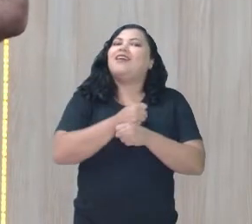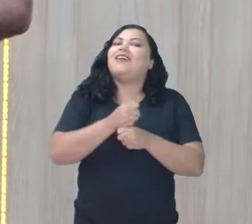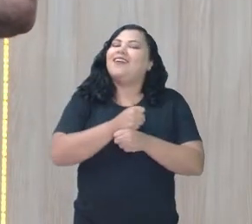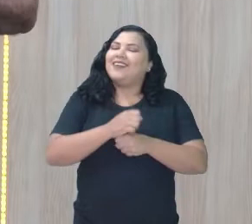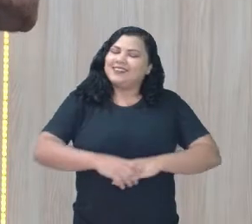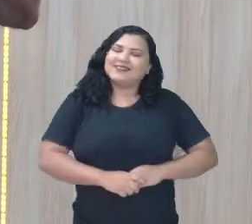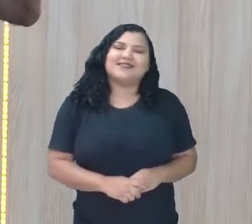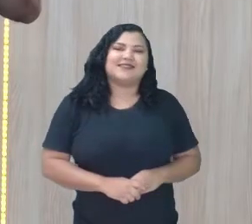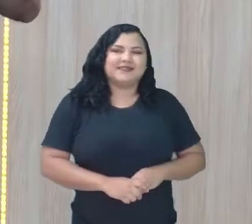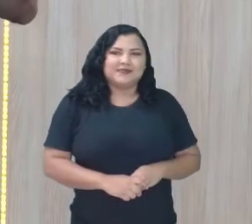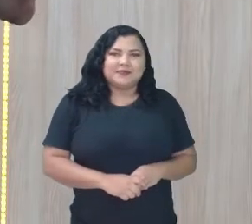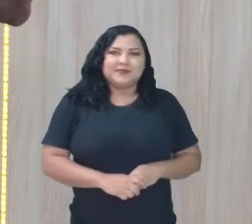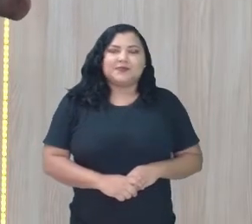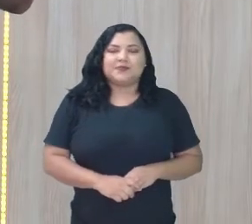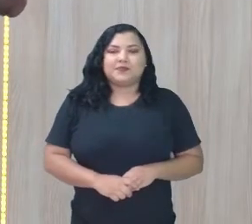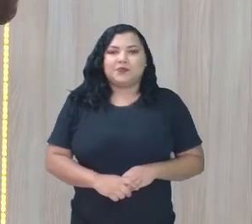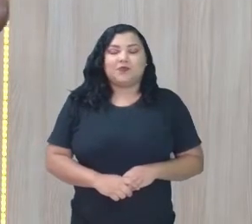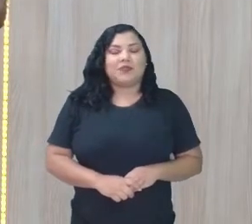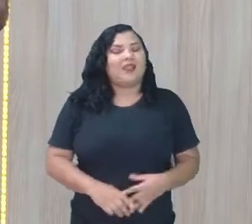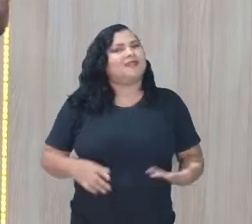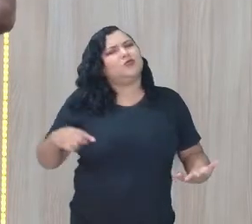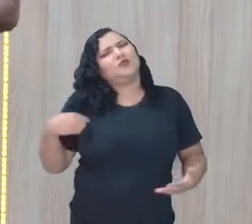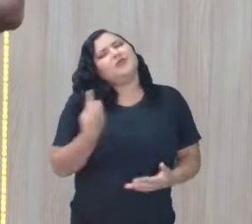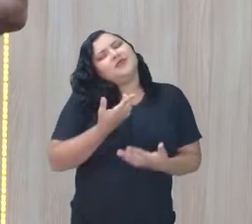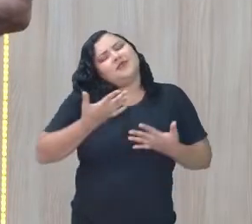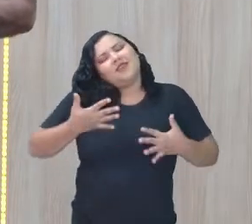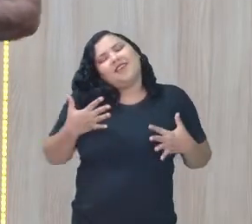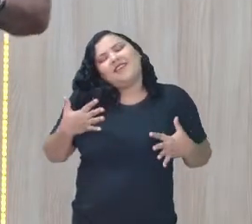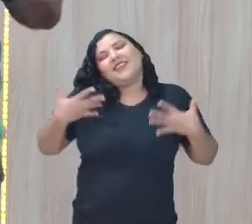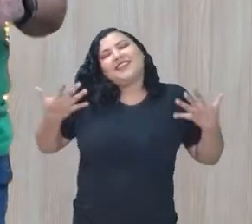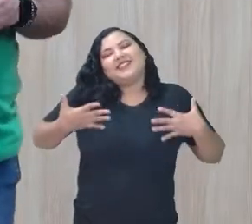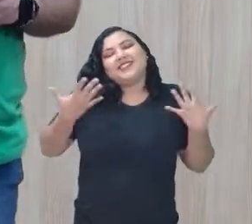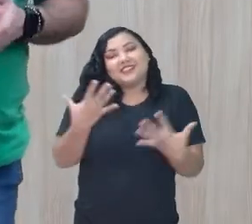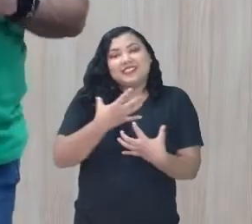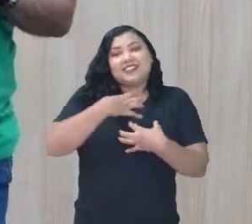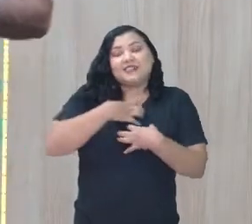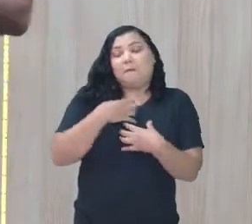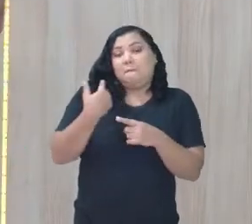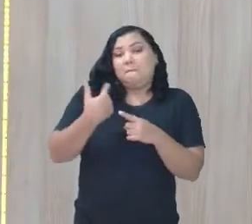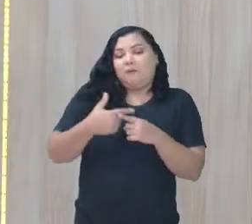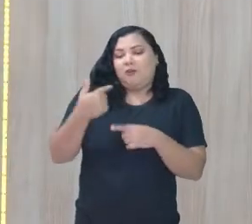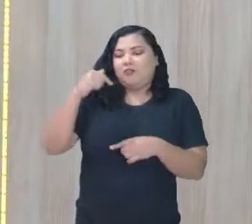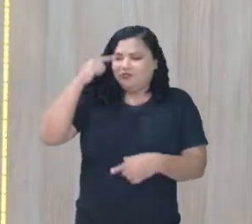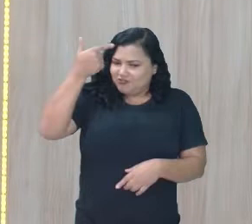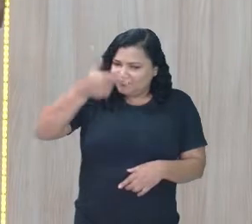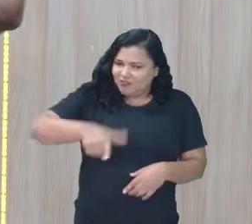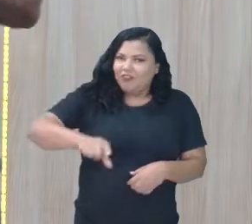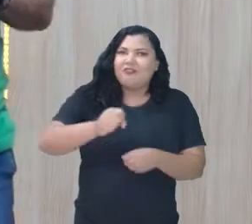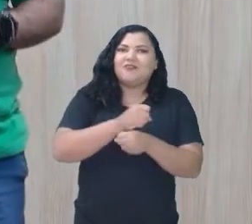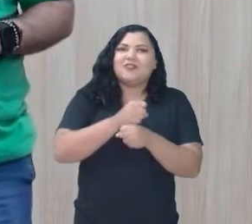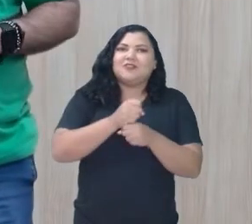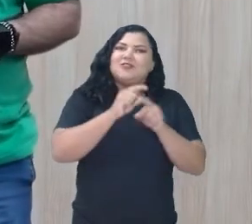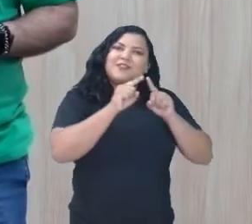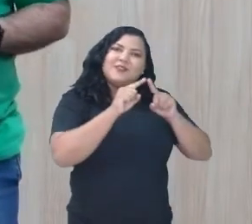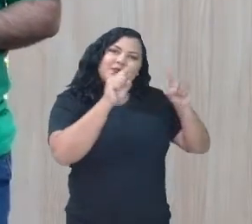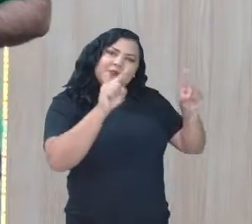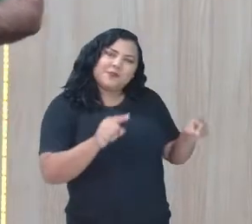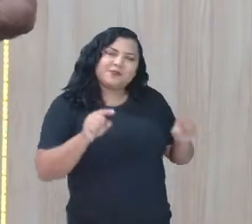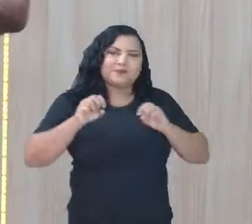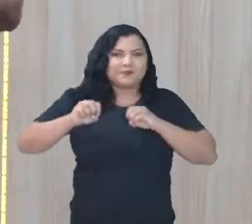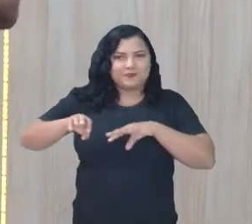ano. Nós estamos bastante contentes, de mais um ano estarmos aqui com o projeto Educa